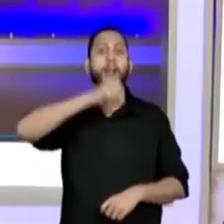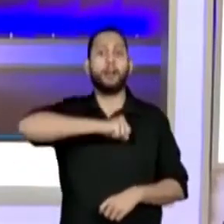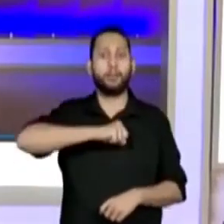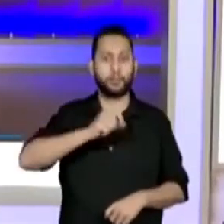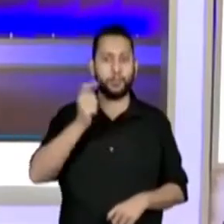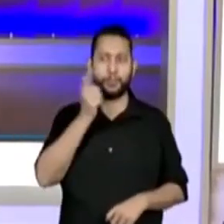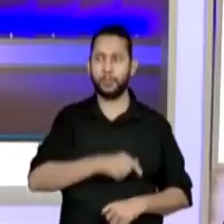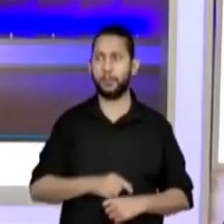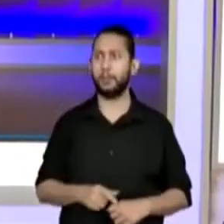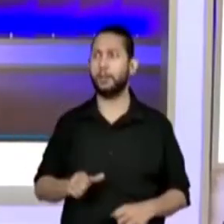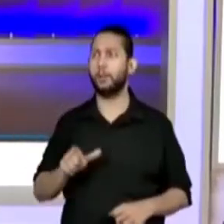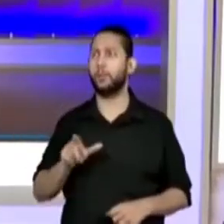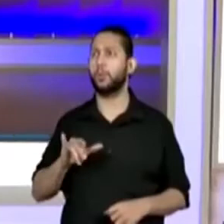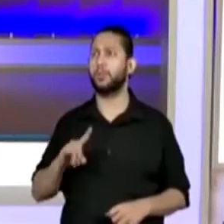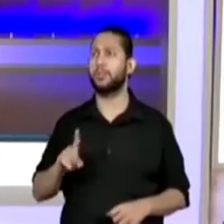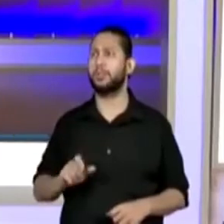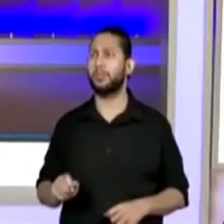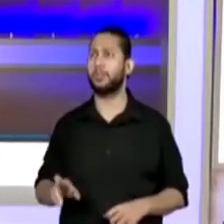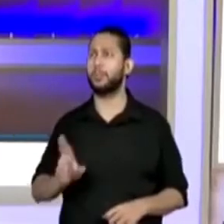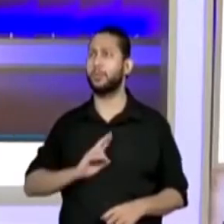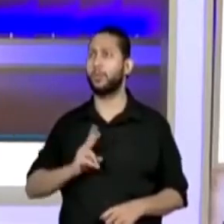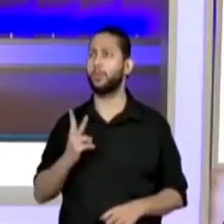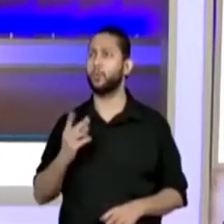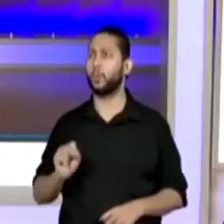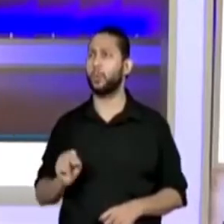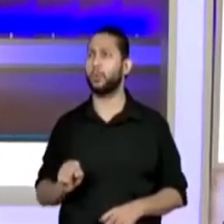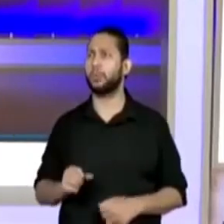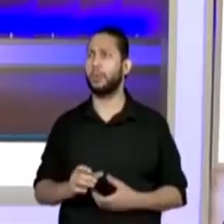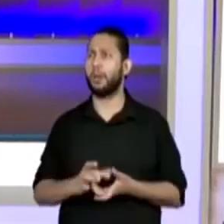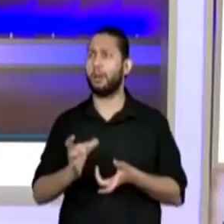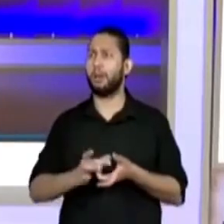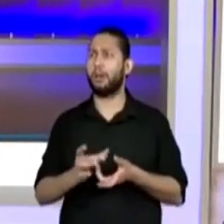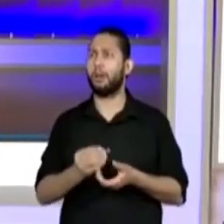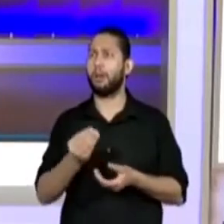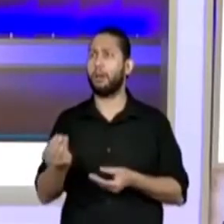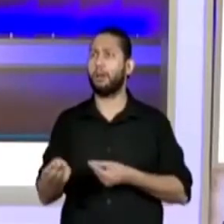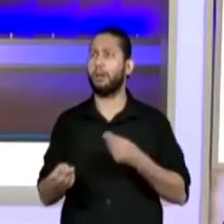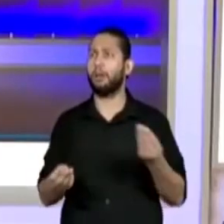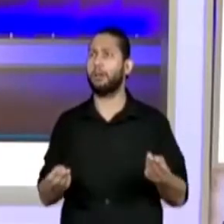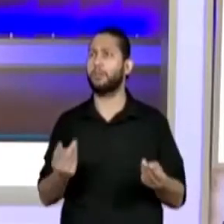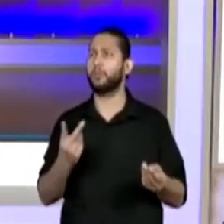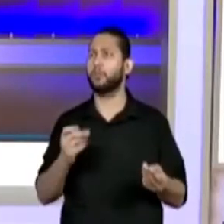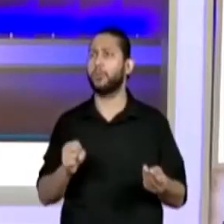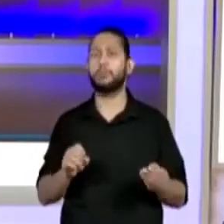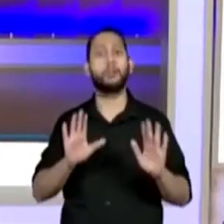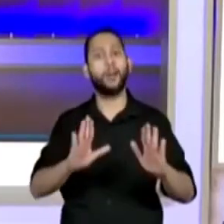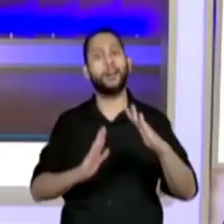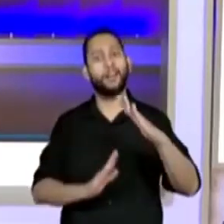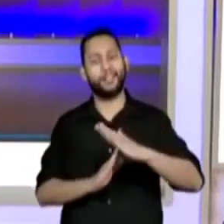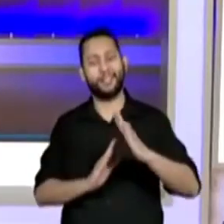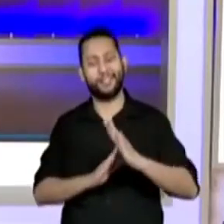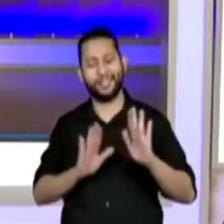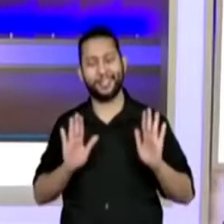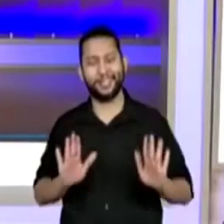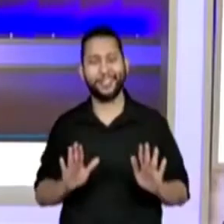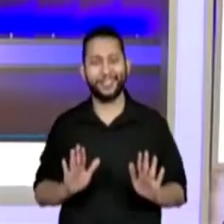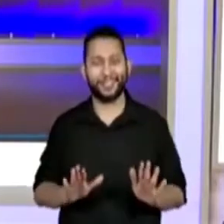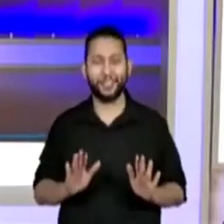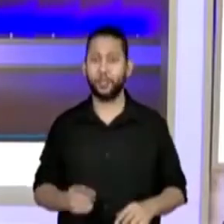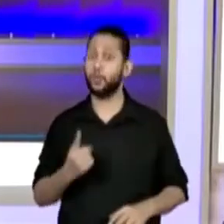Luiza respondeu 28 é coisa de cartas E você tava jantando no próximo calma aí turma